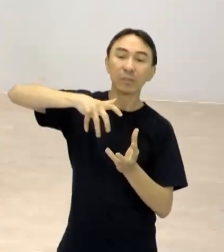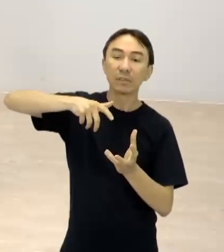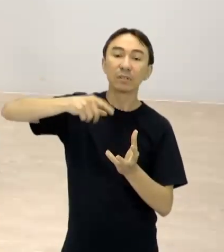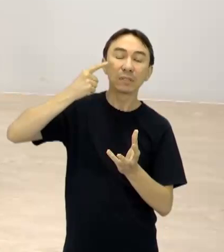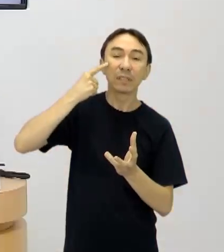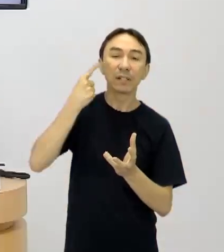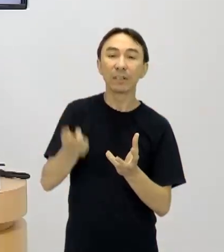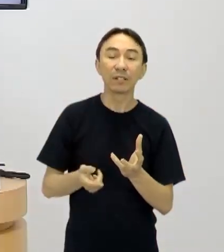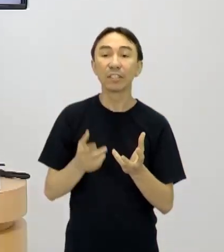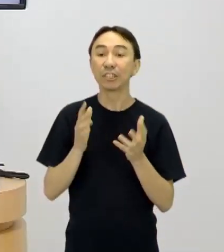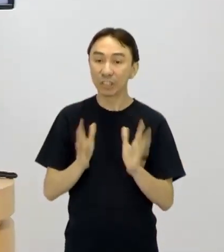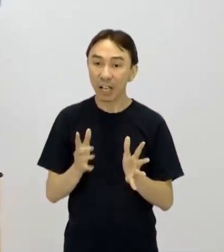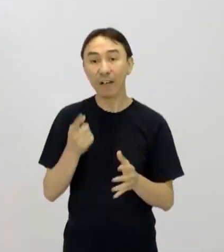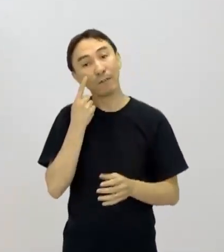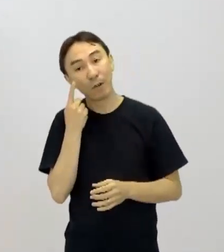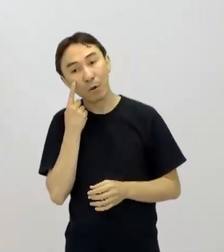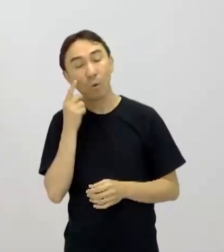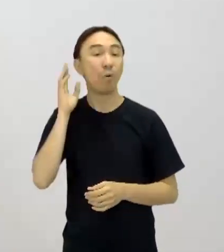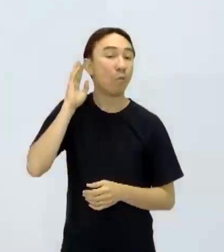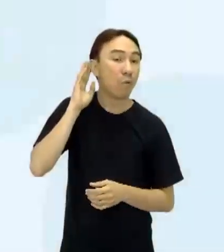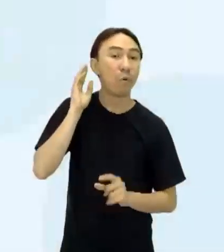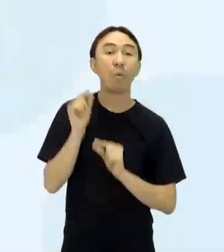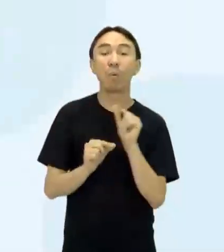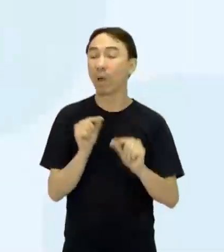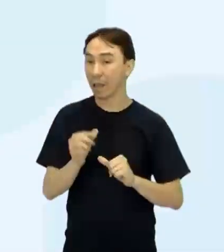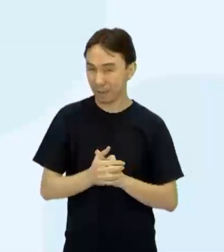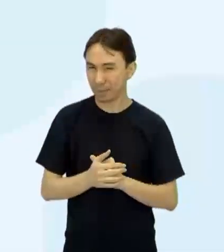começar com a primeira enquete que diz o seguinte, a informação.